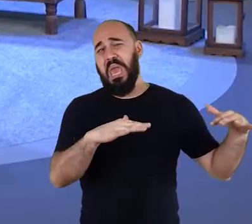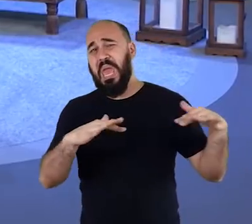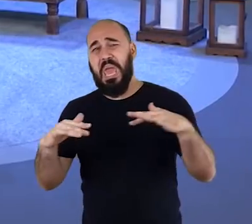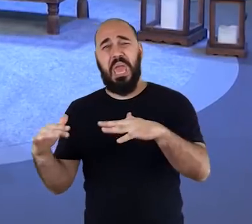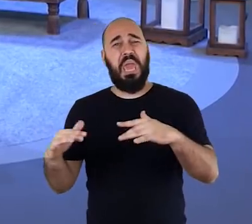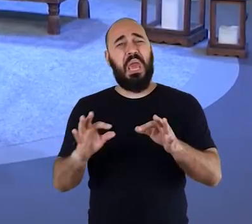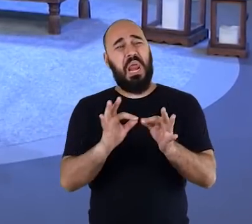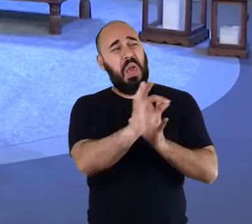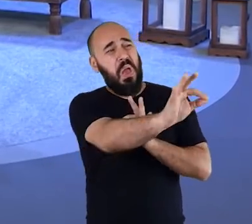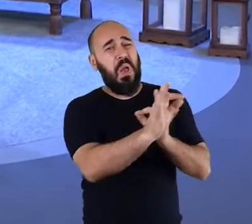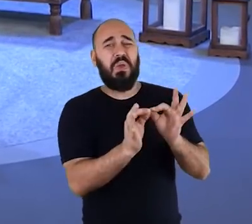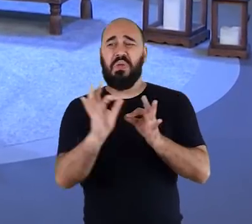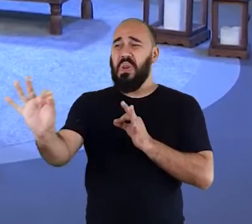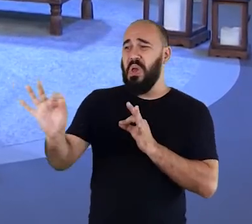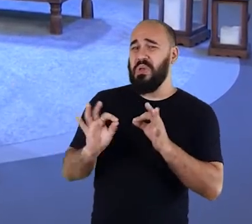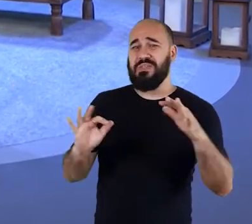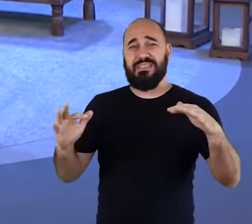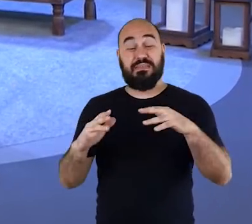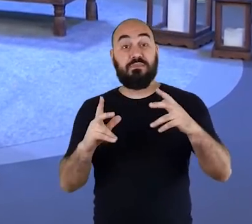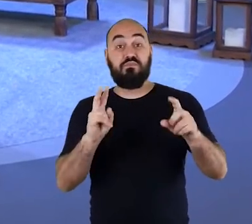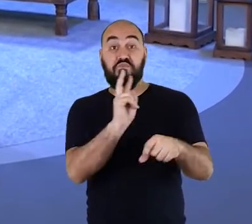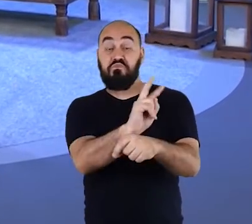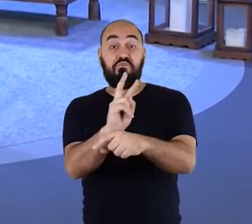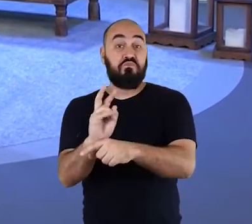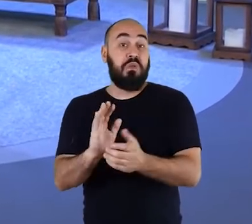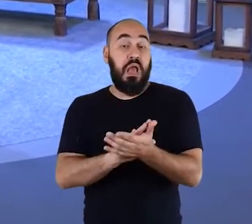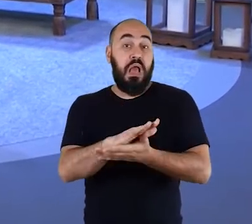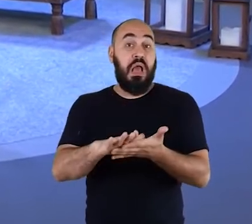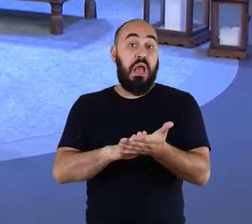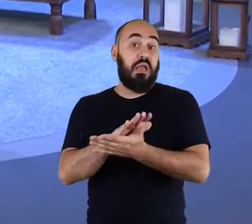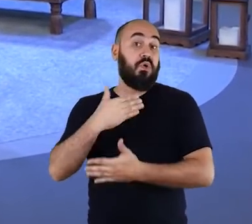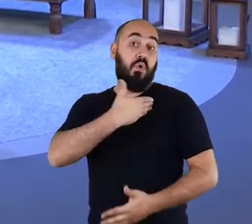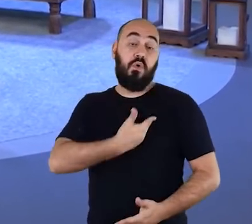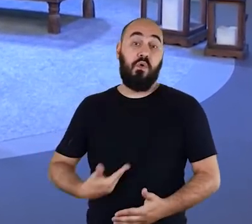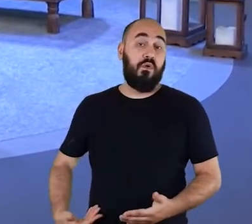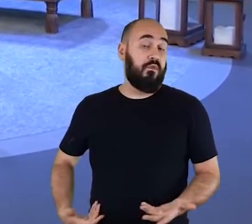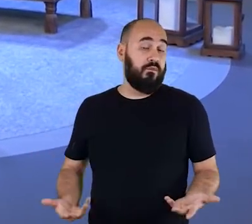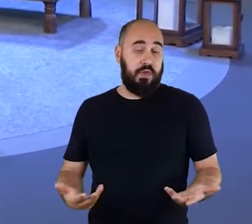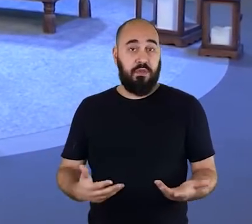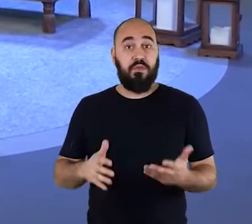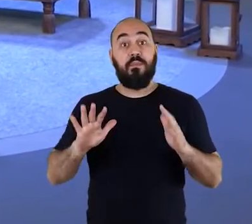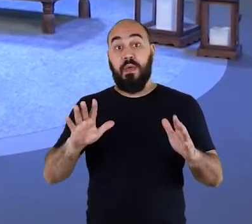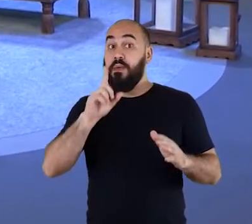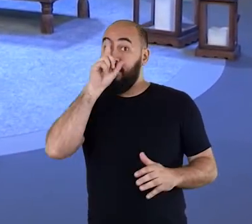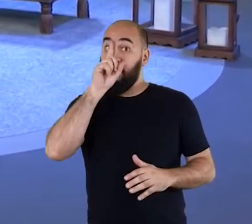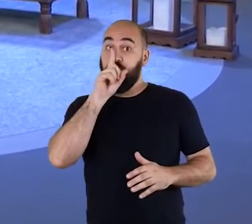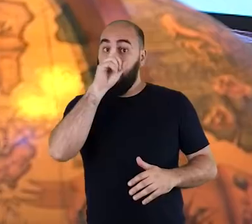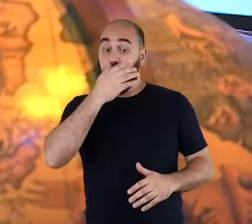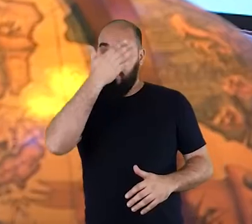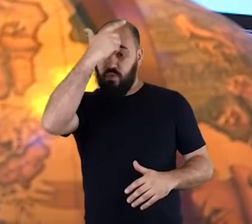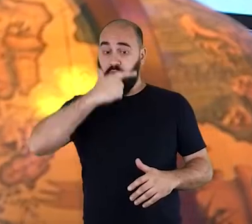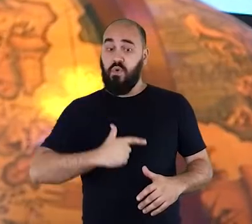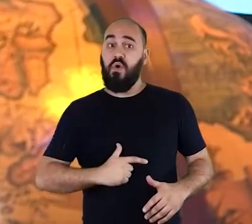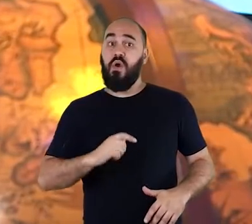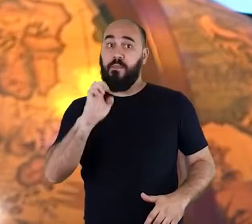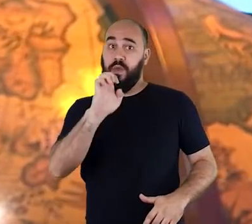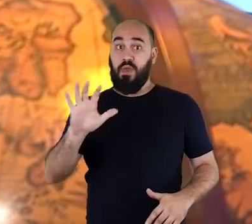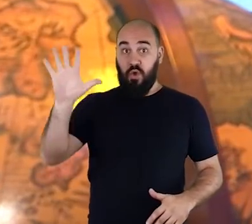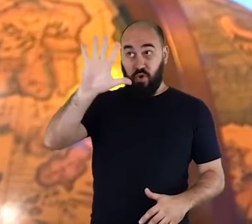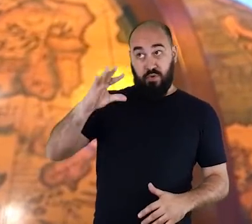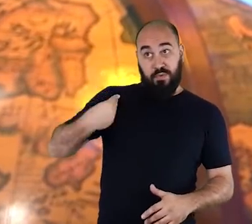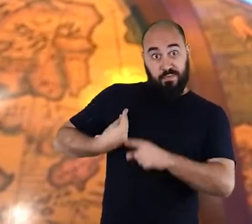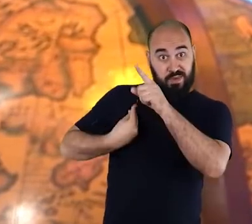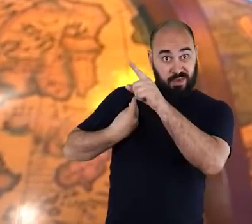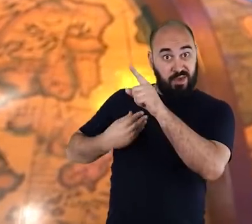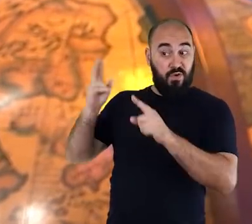dos líderes, seria extremamente perigoso para um europeu passar por aquele território. Aí, no dia 19 de agosto